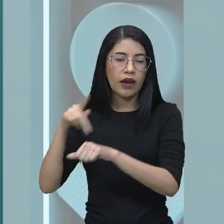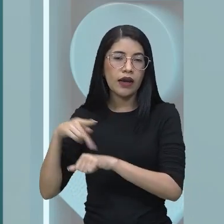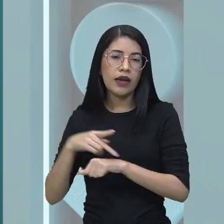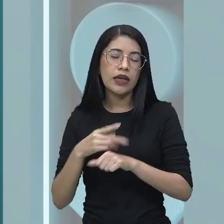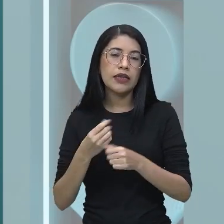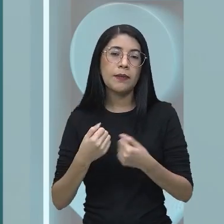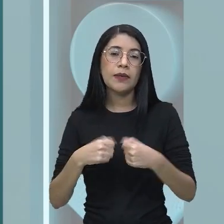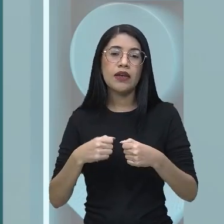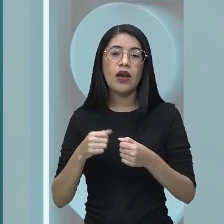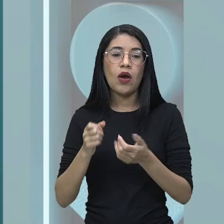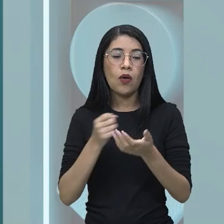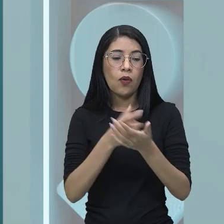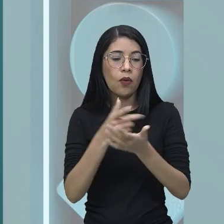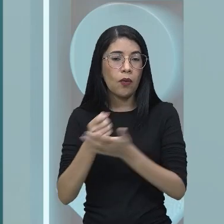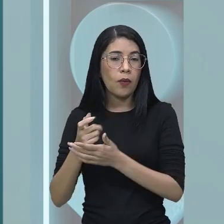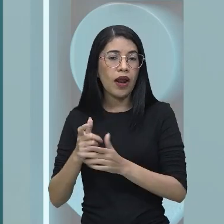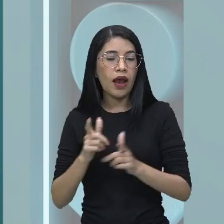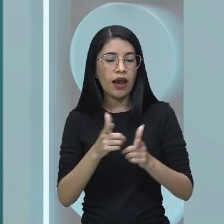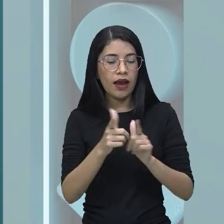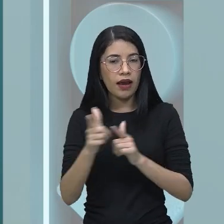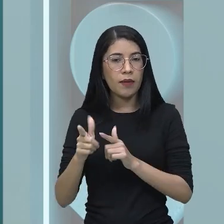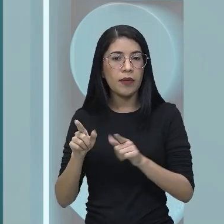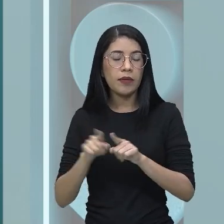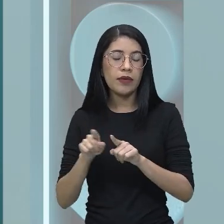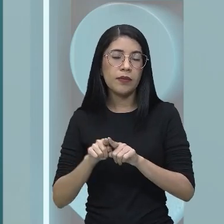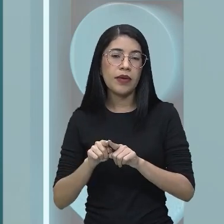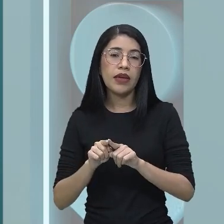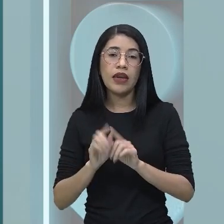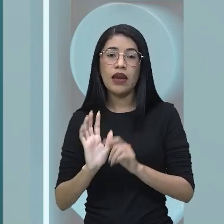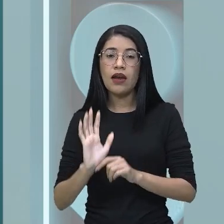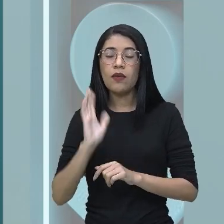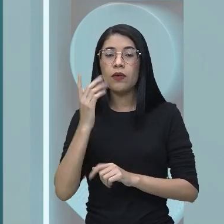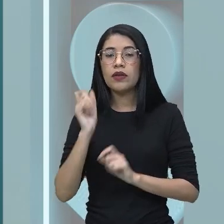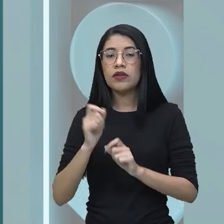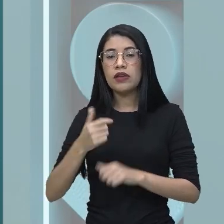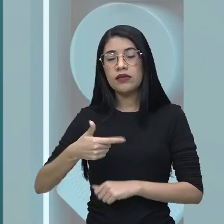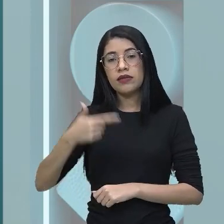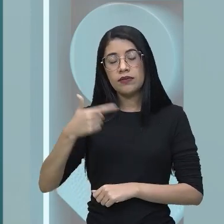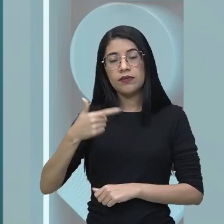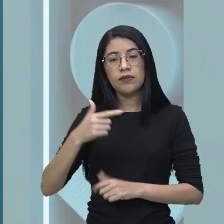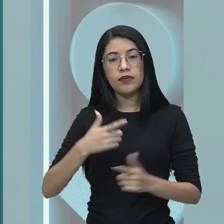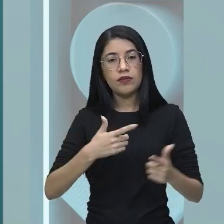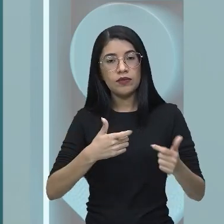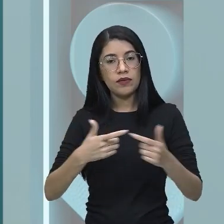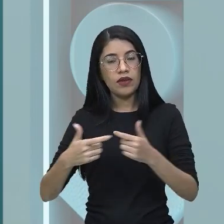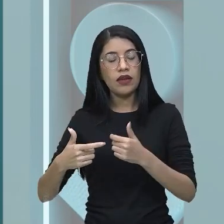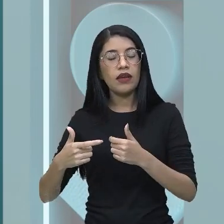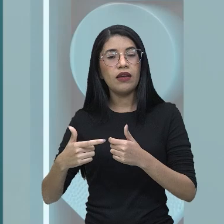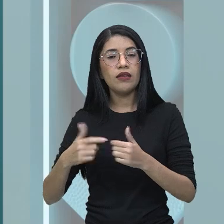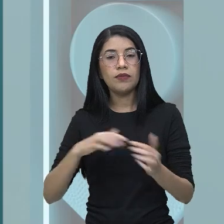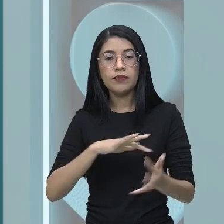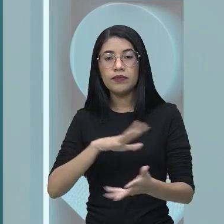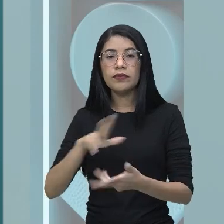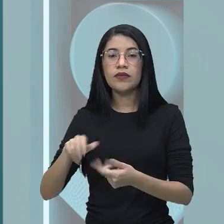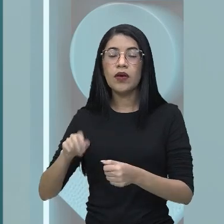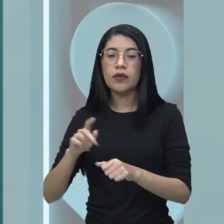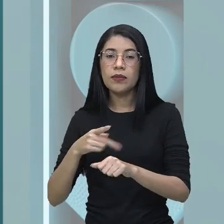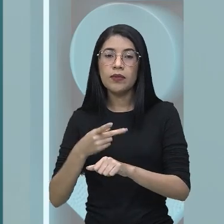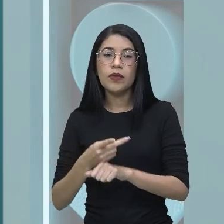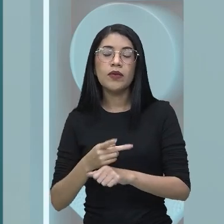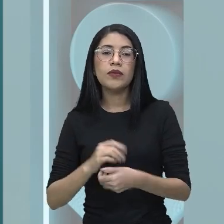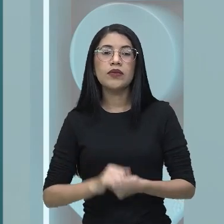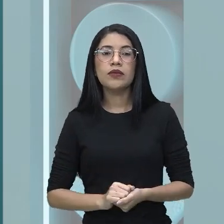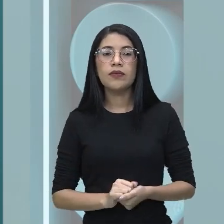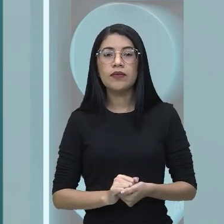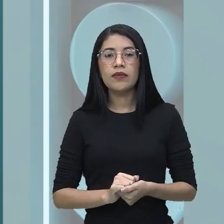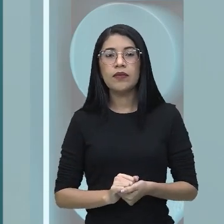armar e acaba ocorrendo o conflito a Segunda Guerra Mundial tempos depois e uma guerra tão voraz